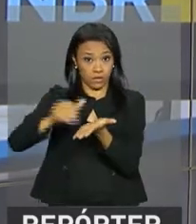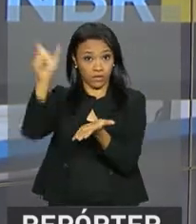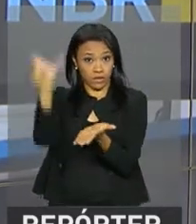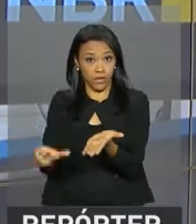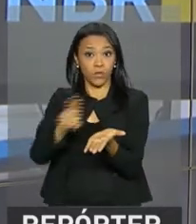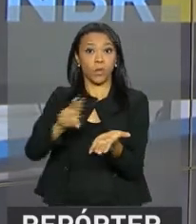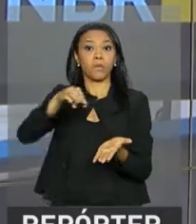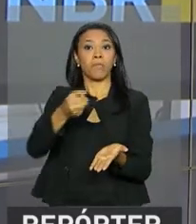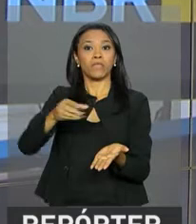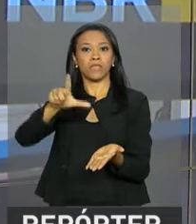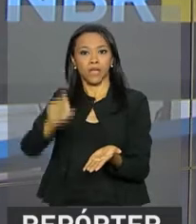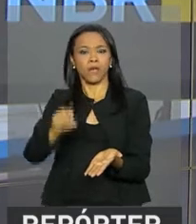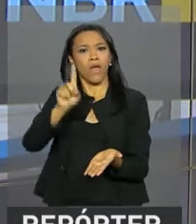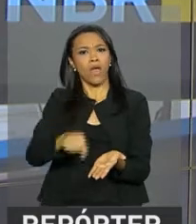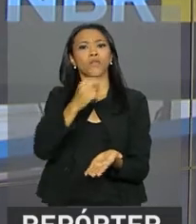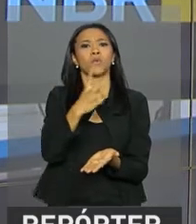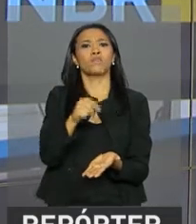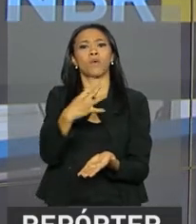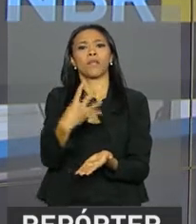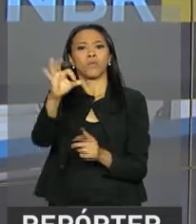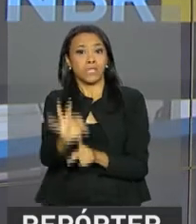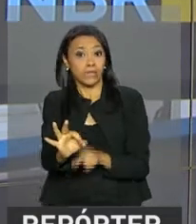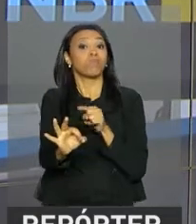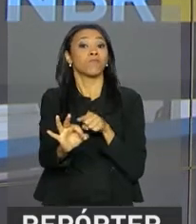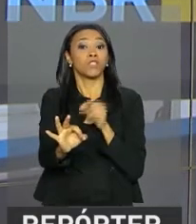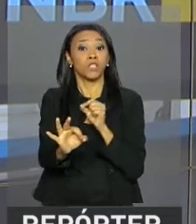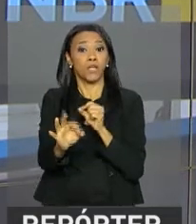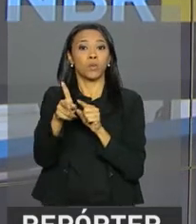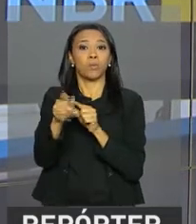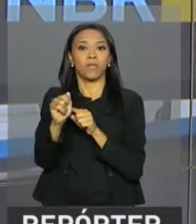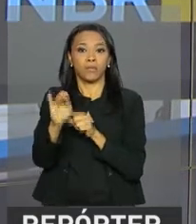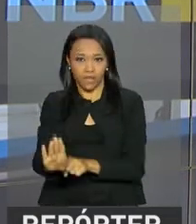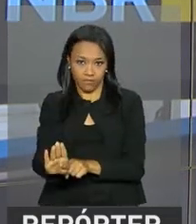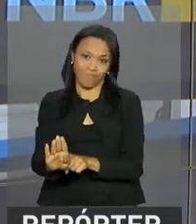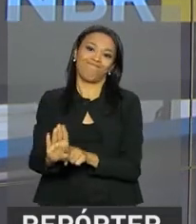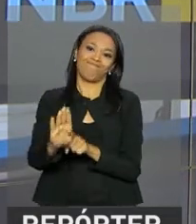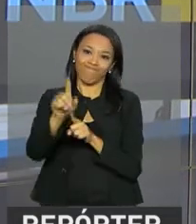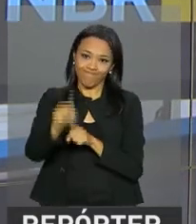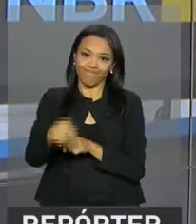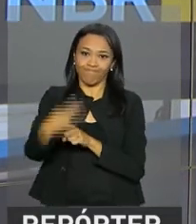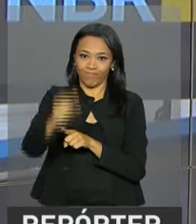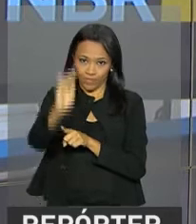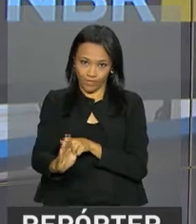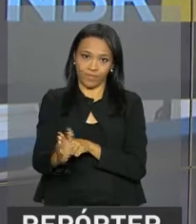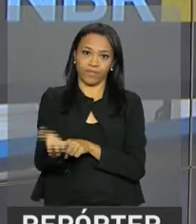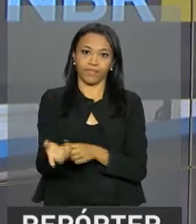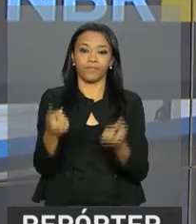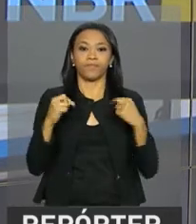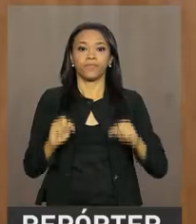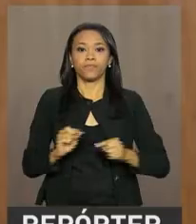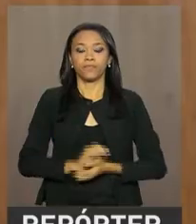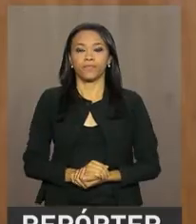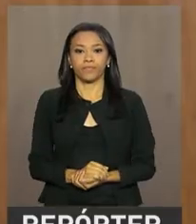representa 2,4 por cento do pib que é a soma de todas as riquezas e bens do país